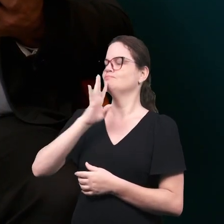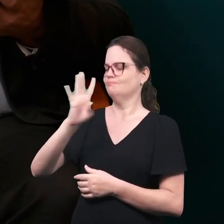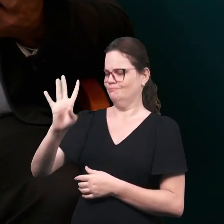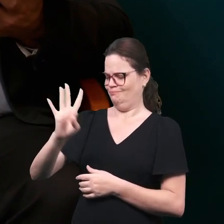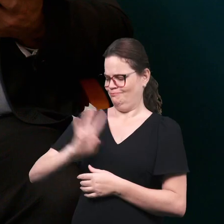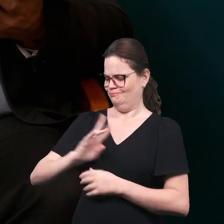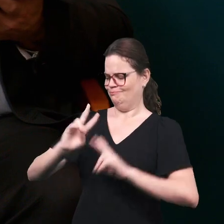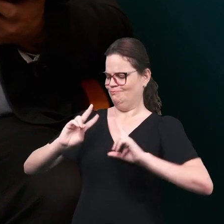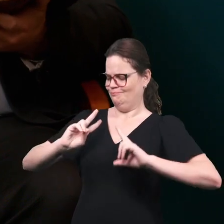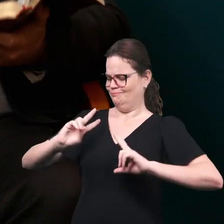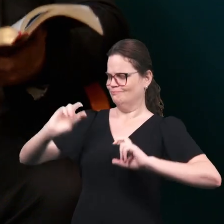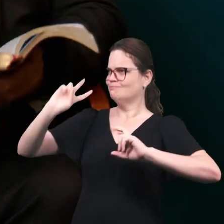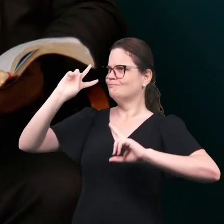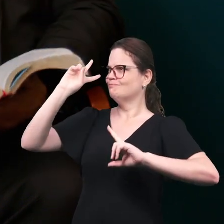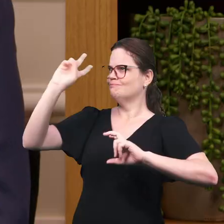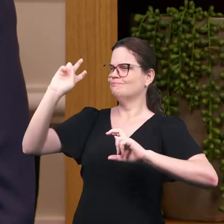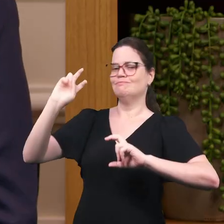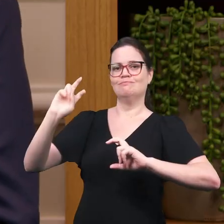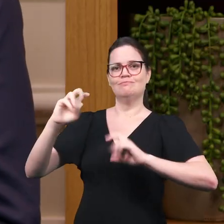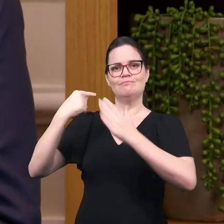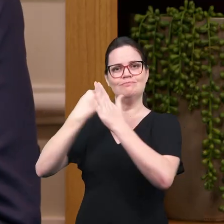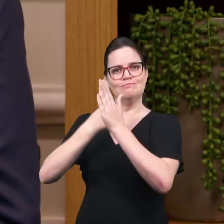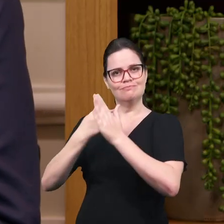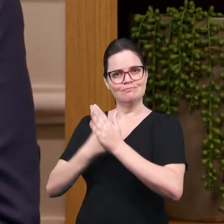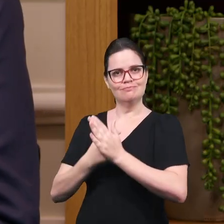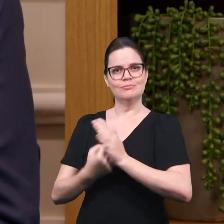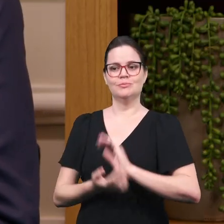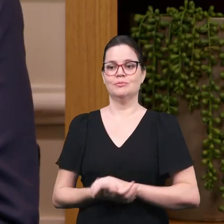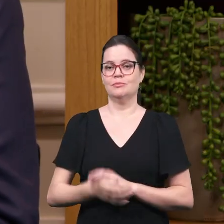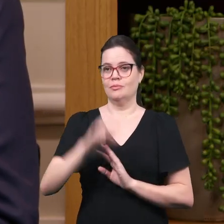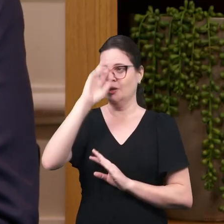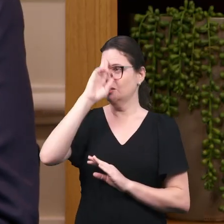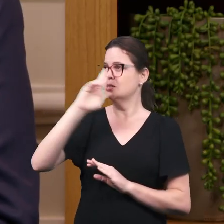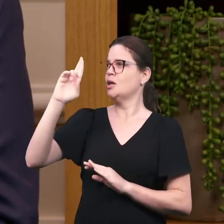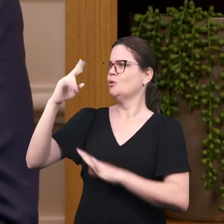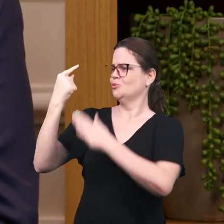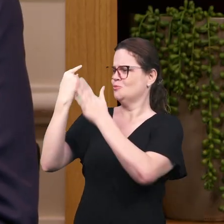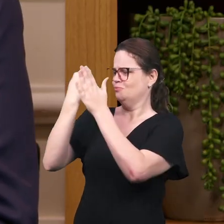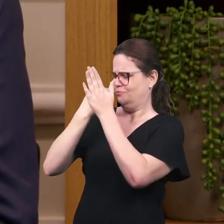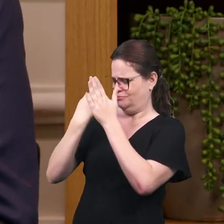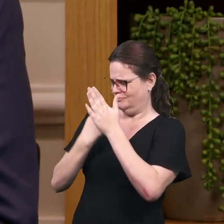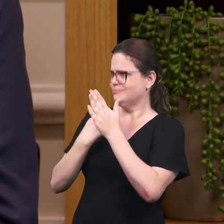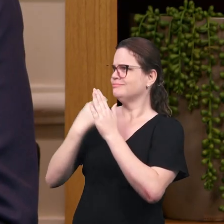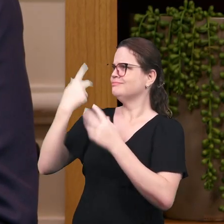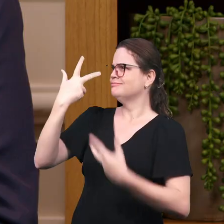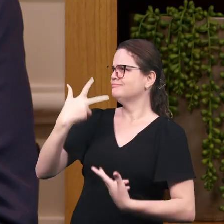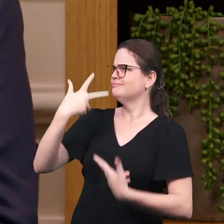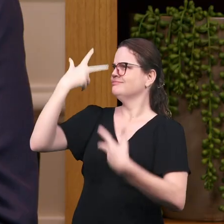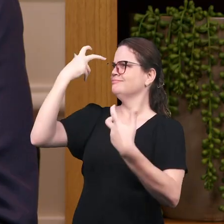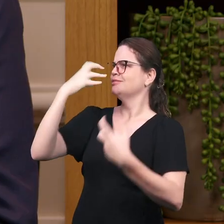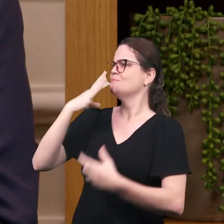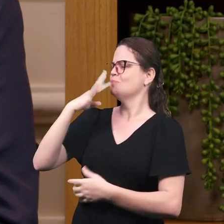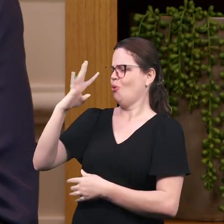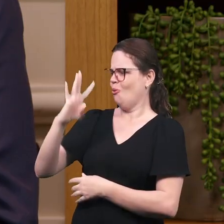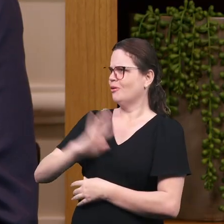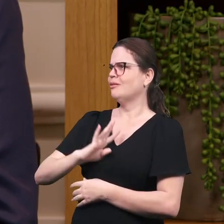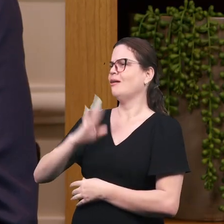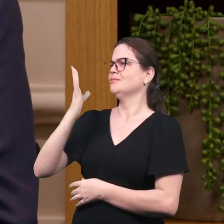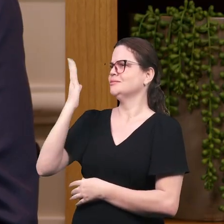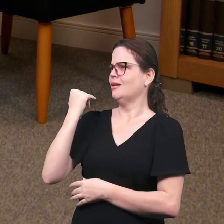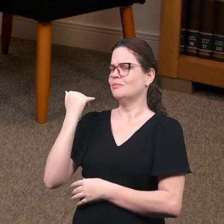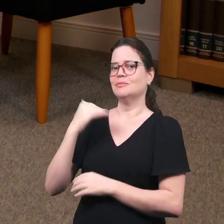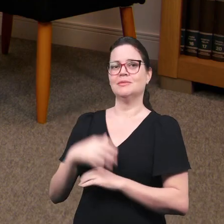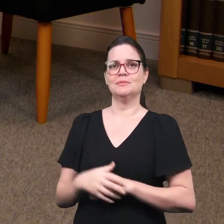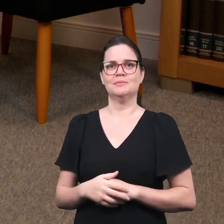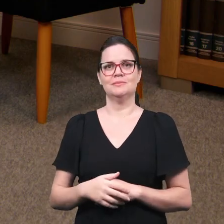me conheces. Senhor, tu me sondaste e me